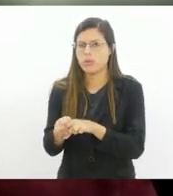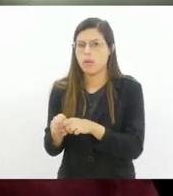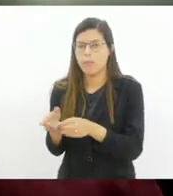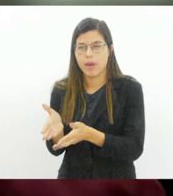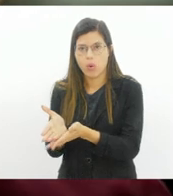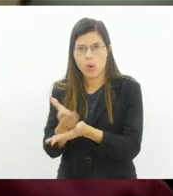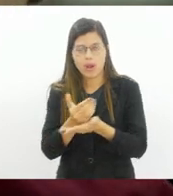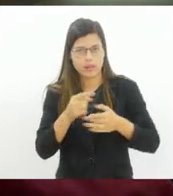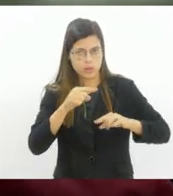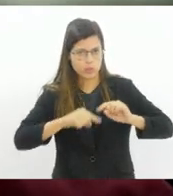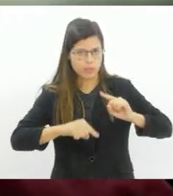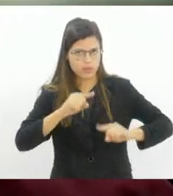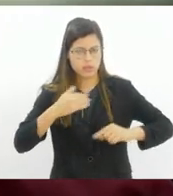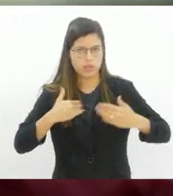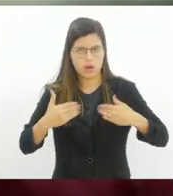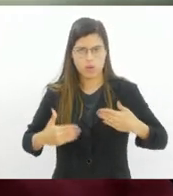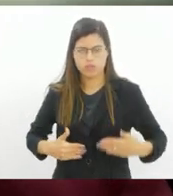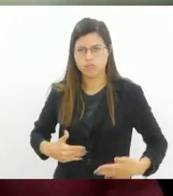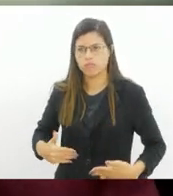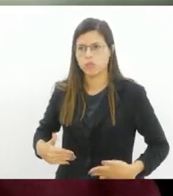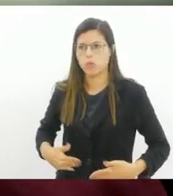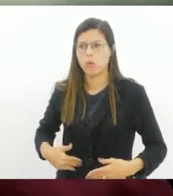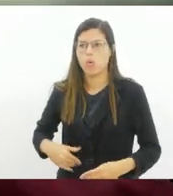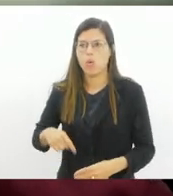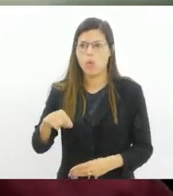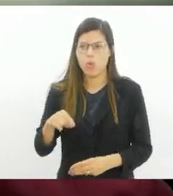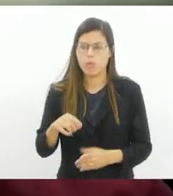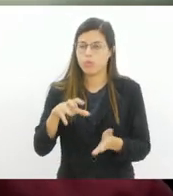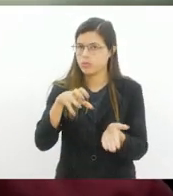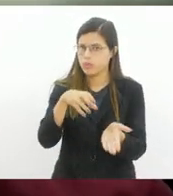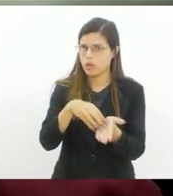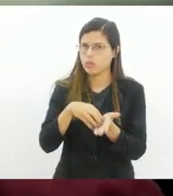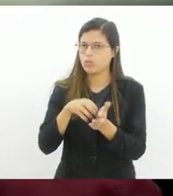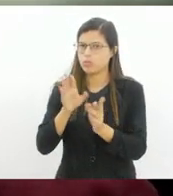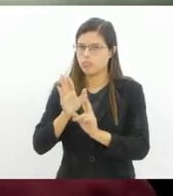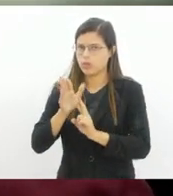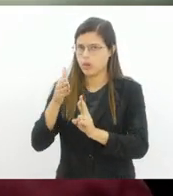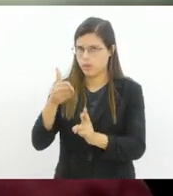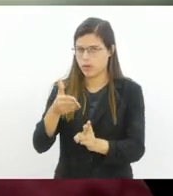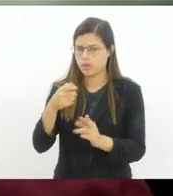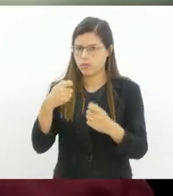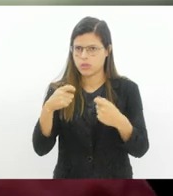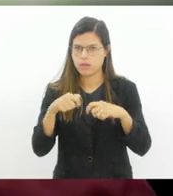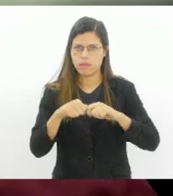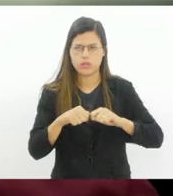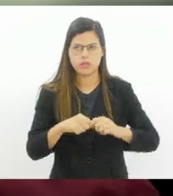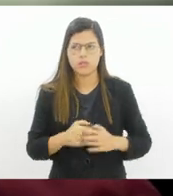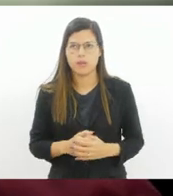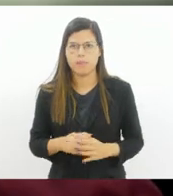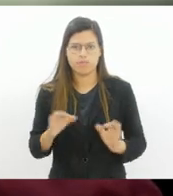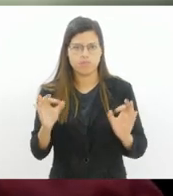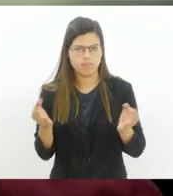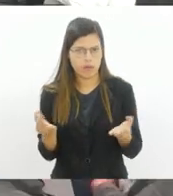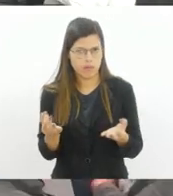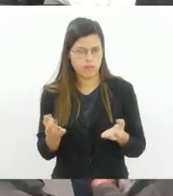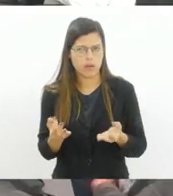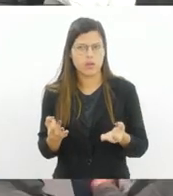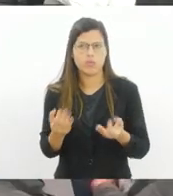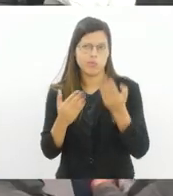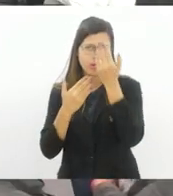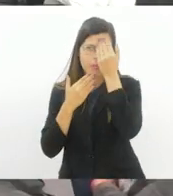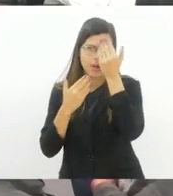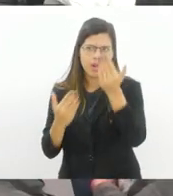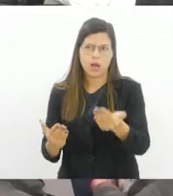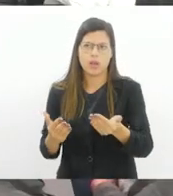qualquer centro de referência, serviço de referência, deve conseguir fazer. Perfeito, Priscila. Muito obrigada.